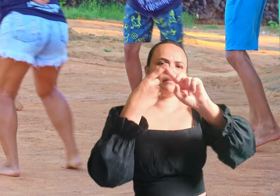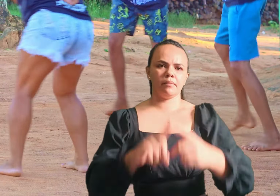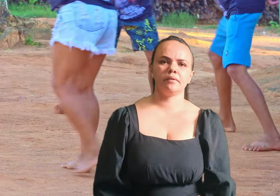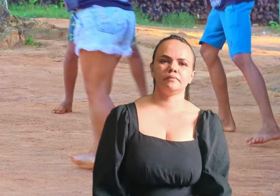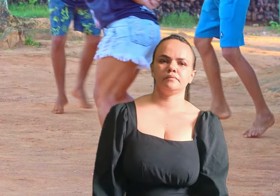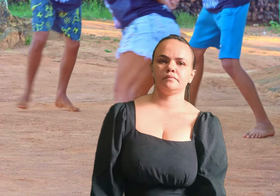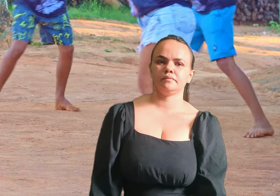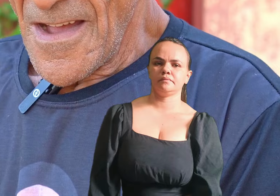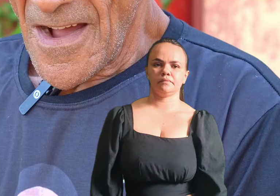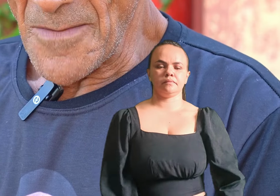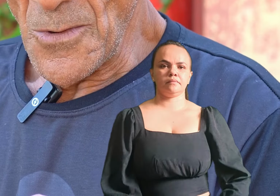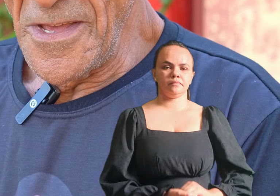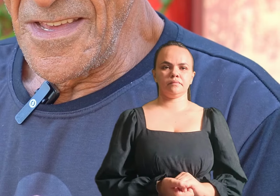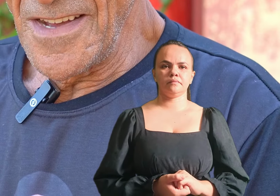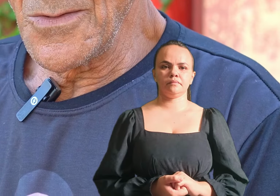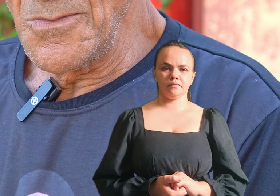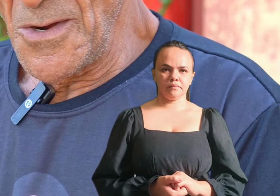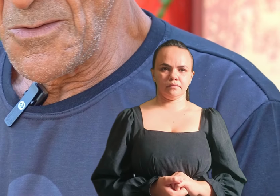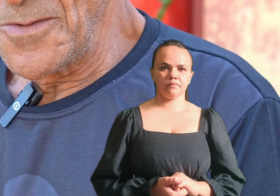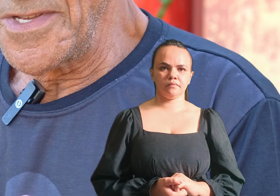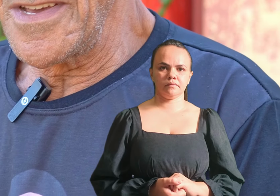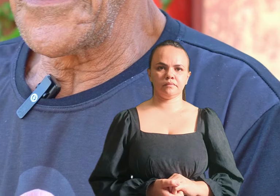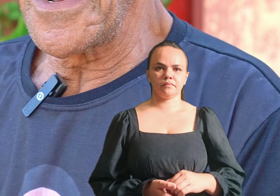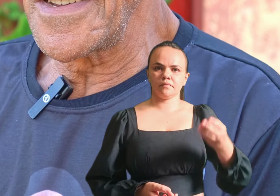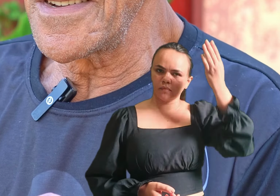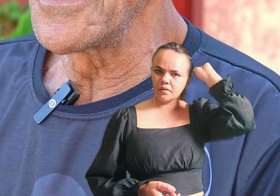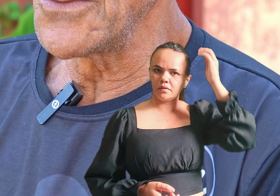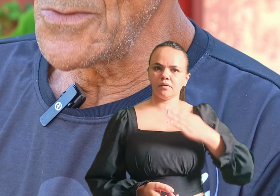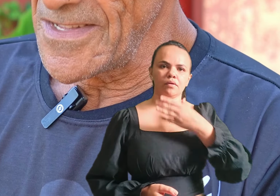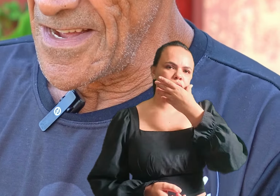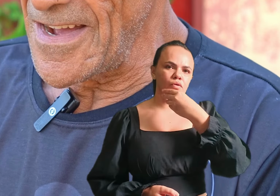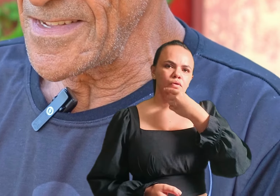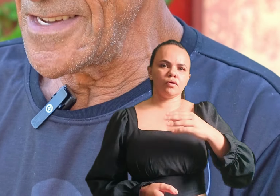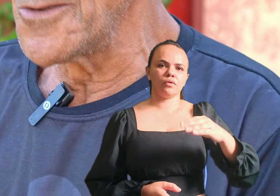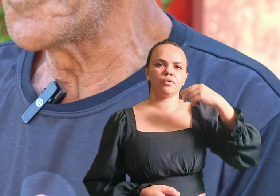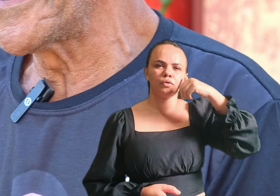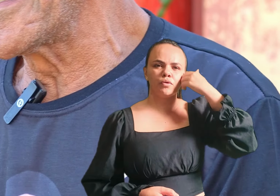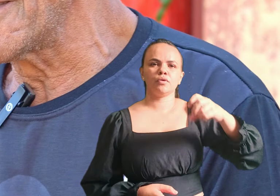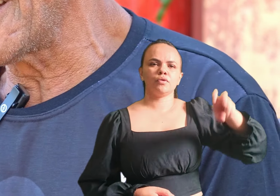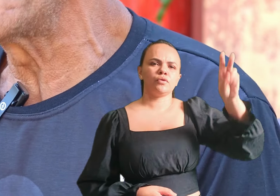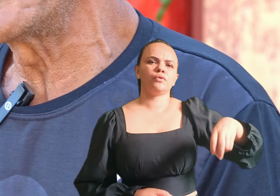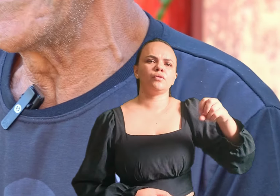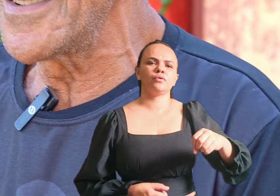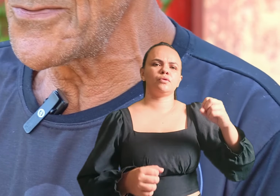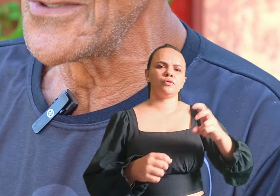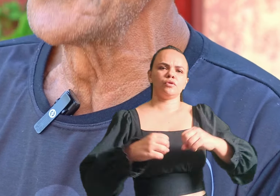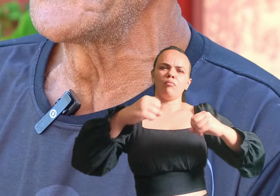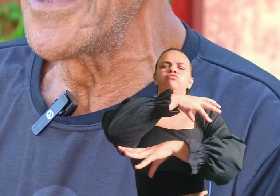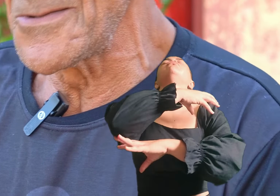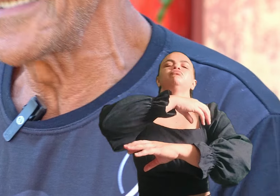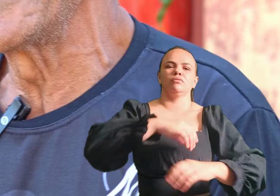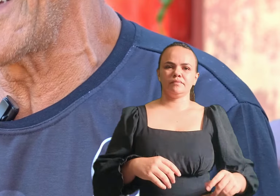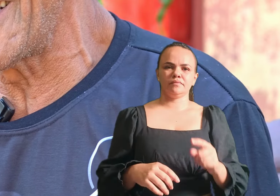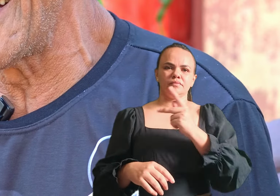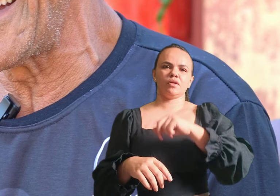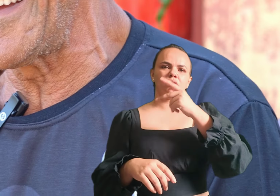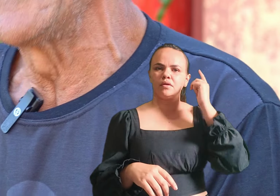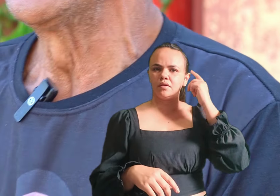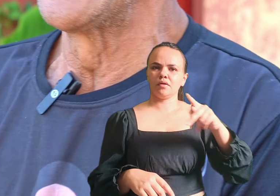Calma a burrinha do meu homem é faceira no andar at um peido na cozinha foi ouvir no